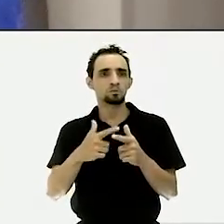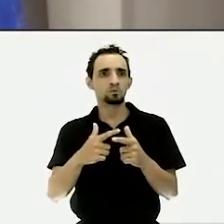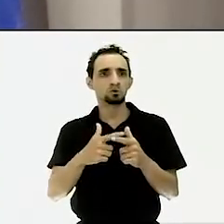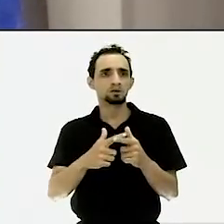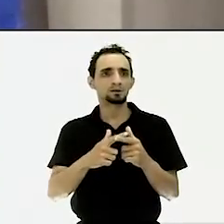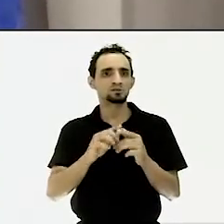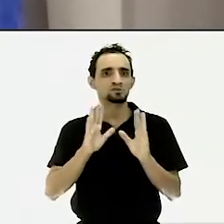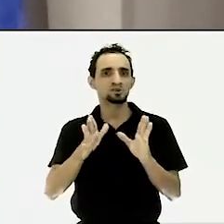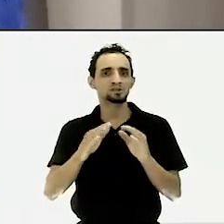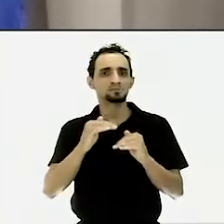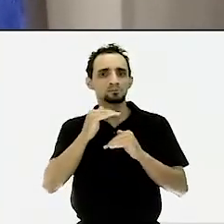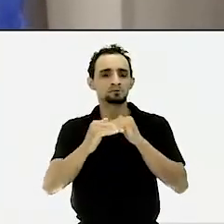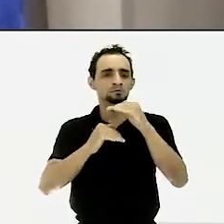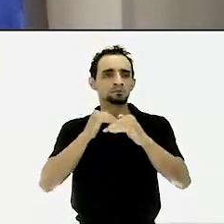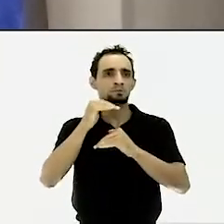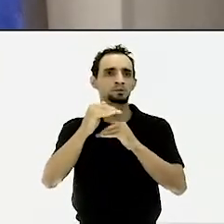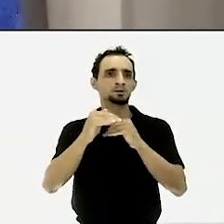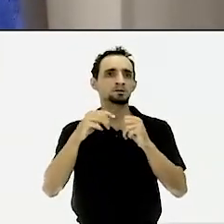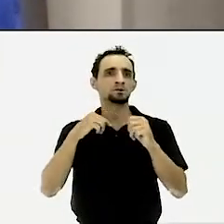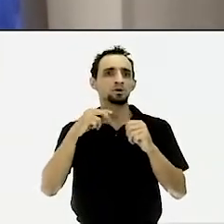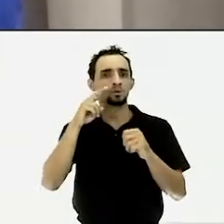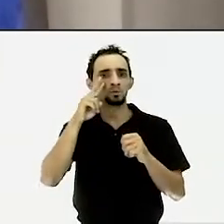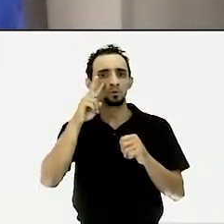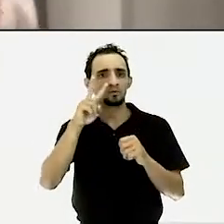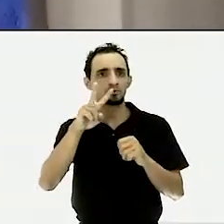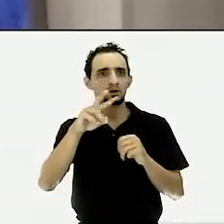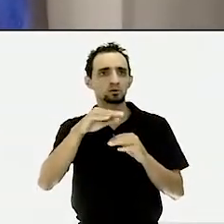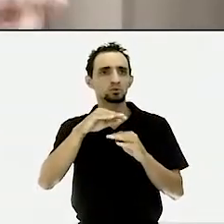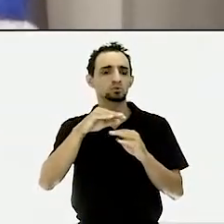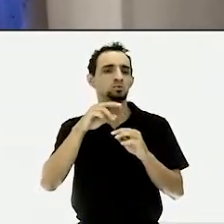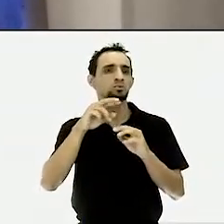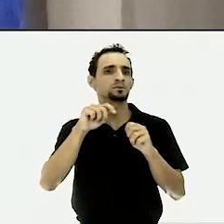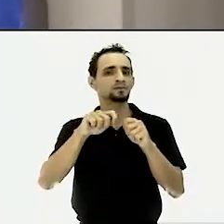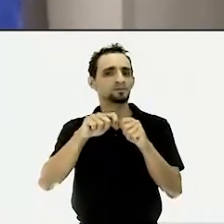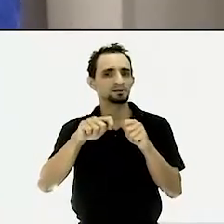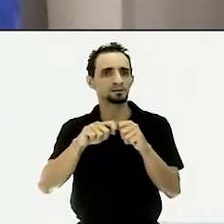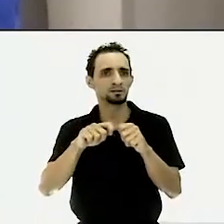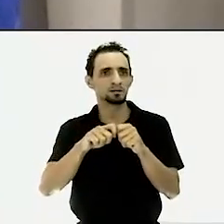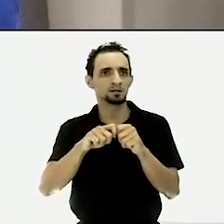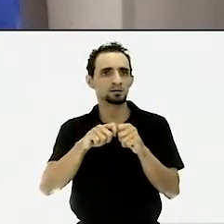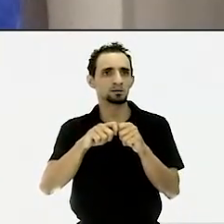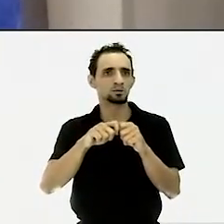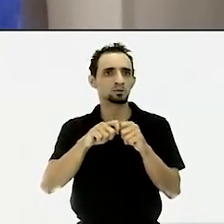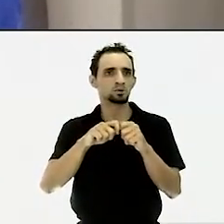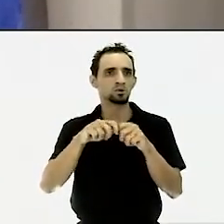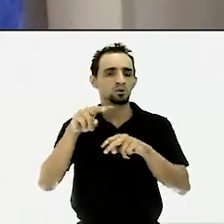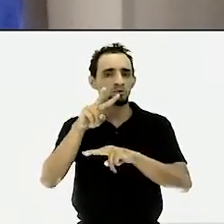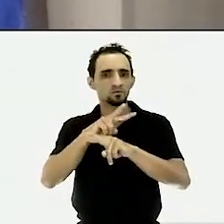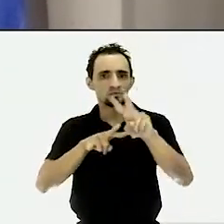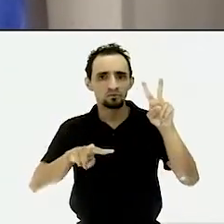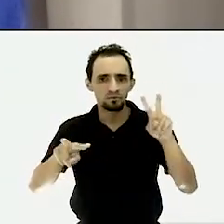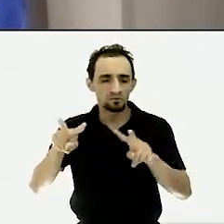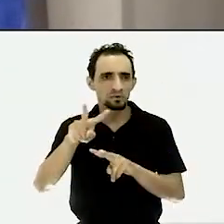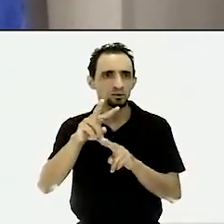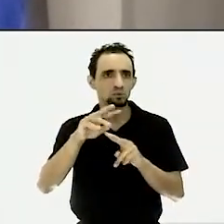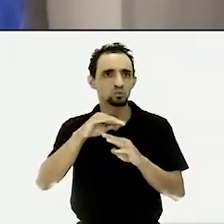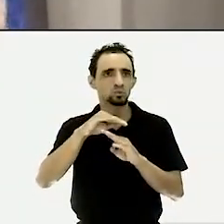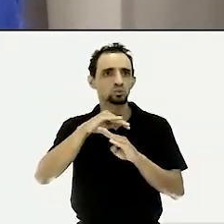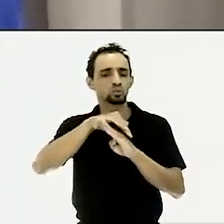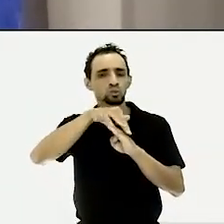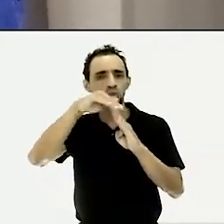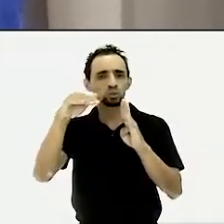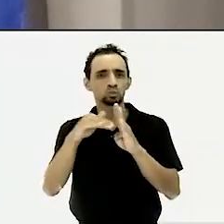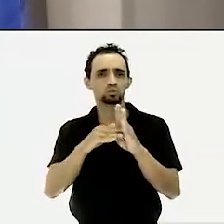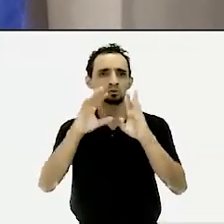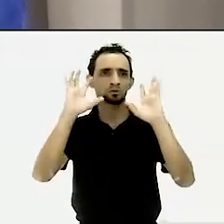vai passando no começo de ano em vários clubes. Eu não aceito isso, eu sou contra isso, eu espero que o Divan reveja isso, o Fernandinho,